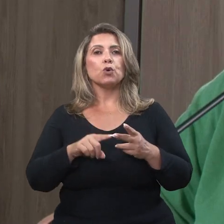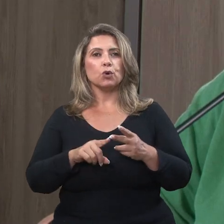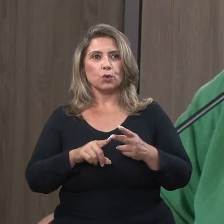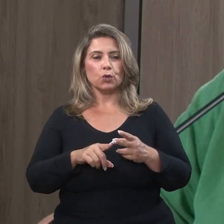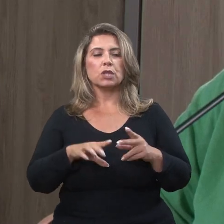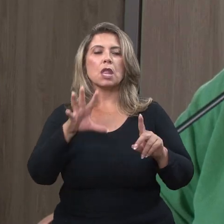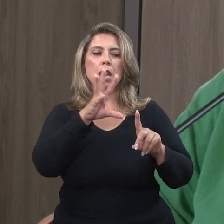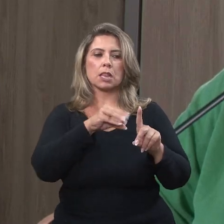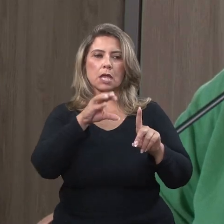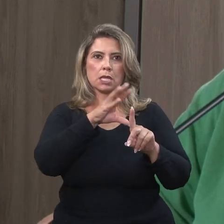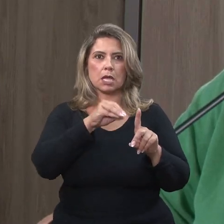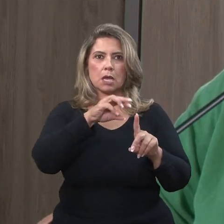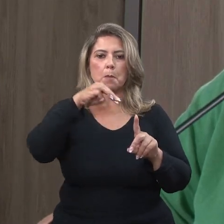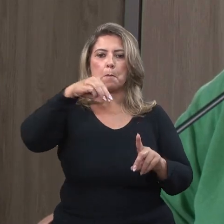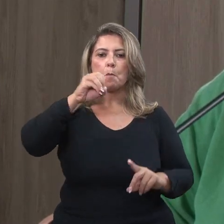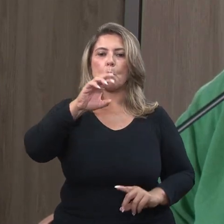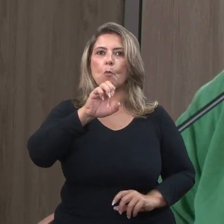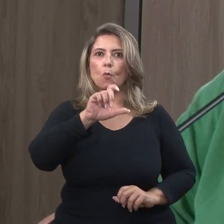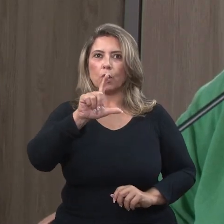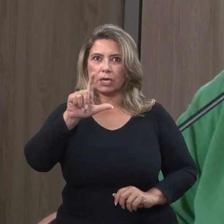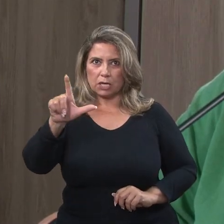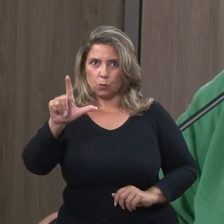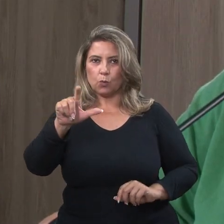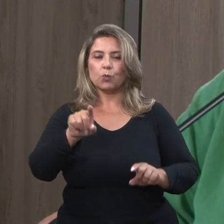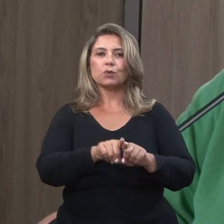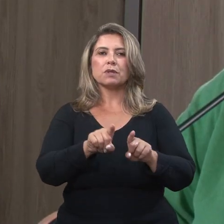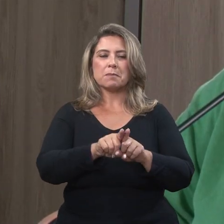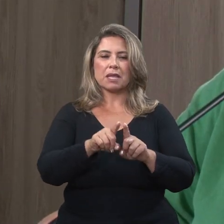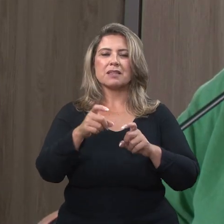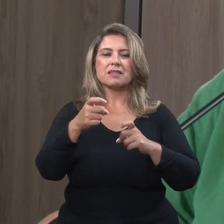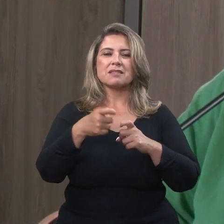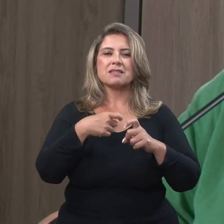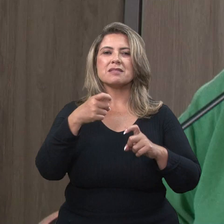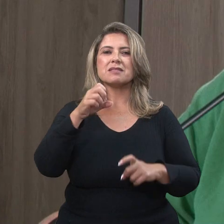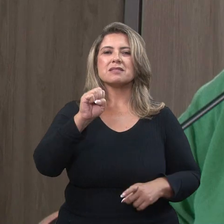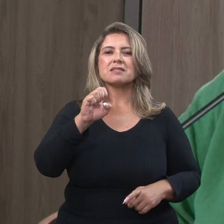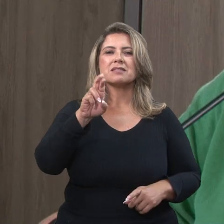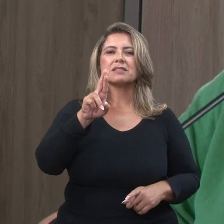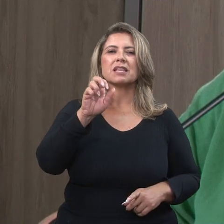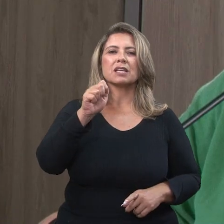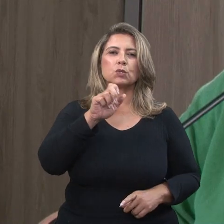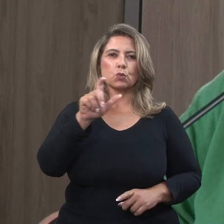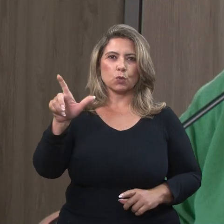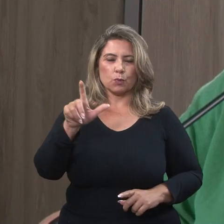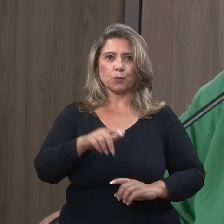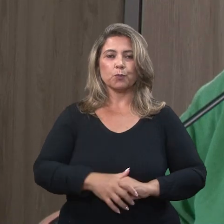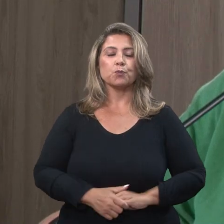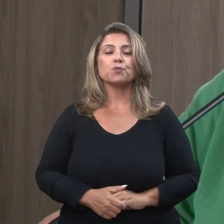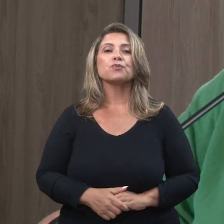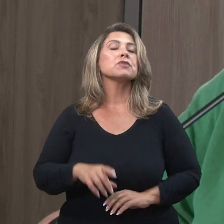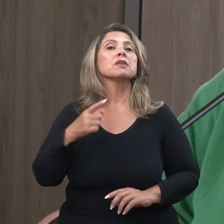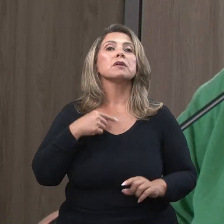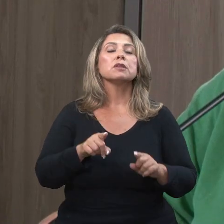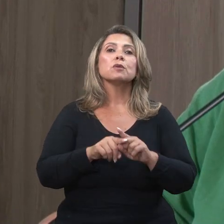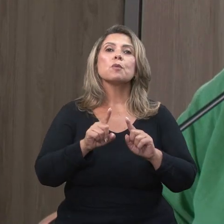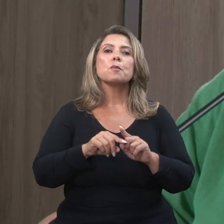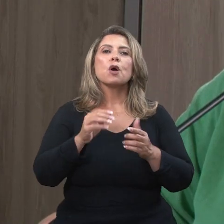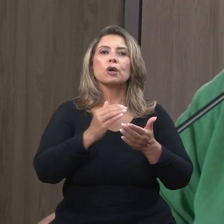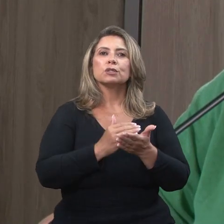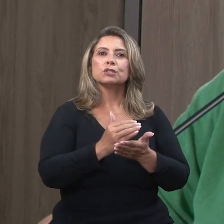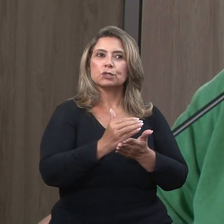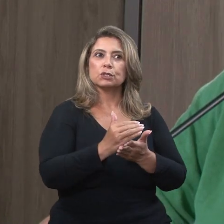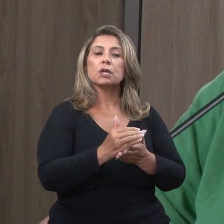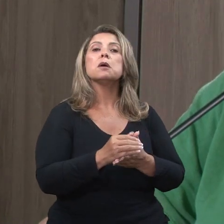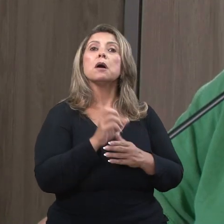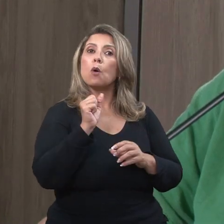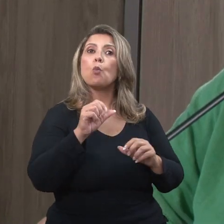do assédio moral como a questão do assédio sexual. É importante referir também que o assédio pode partir, inclusive, de